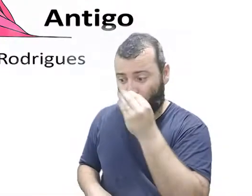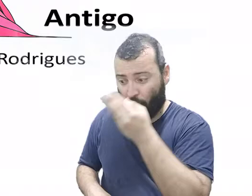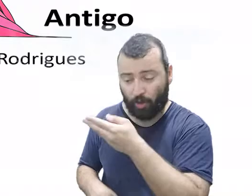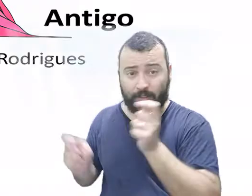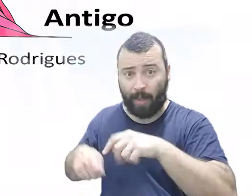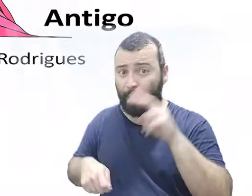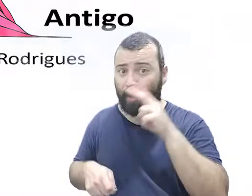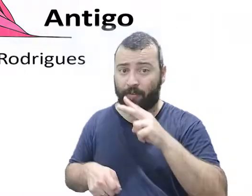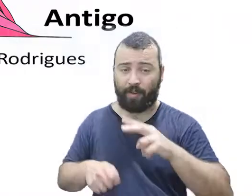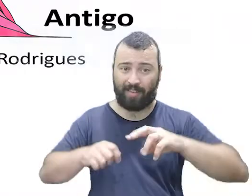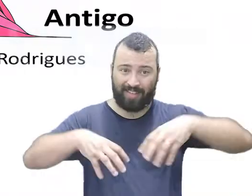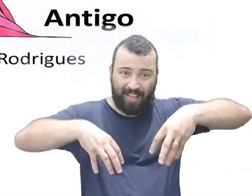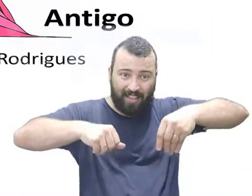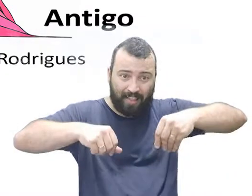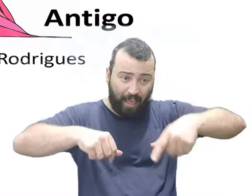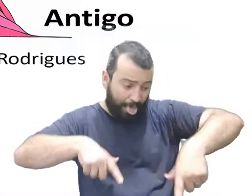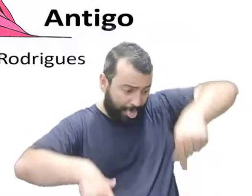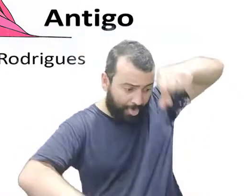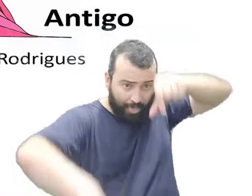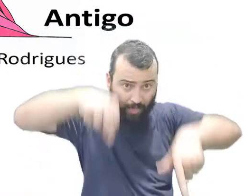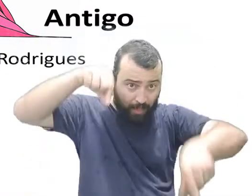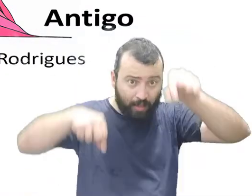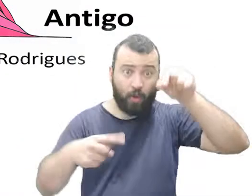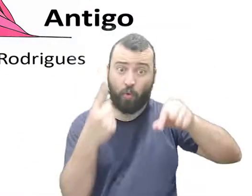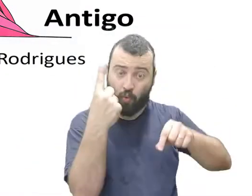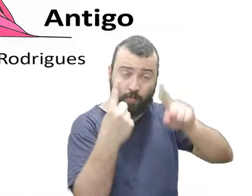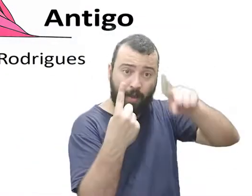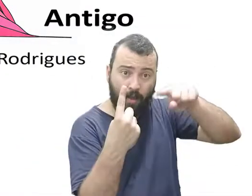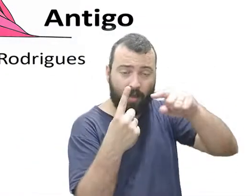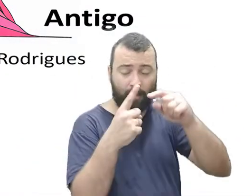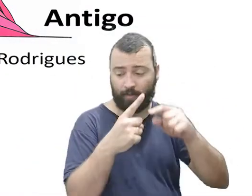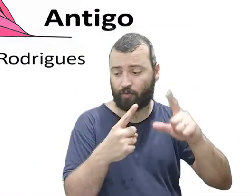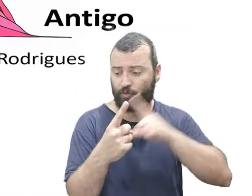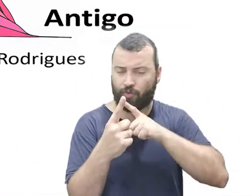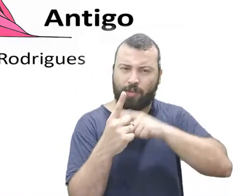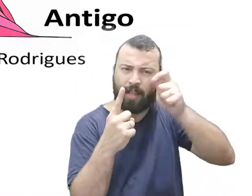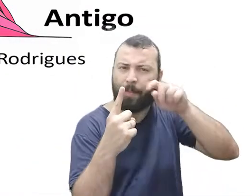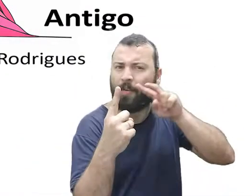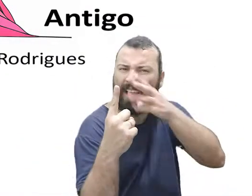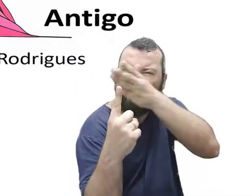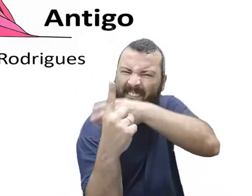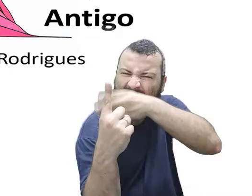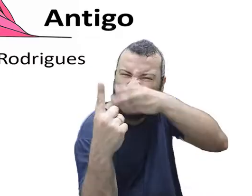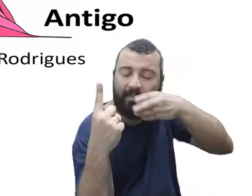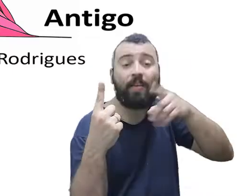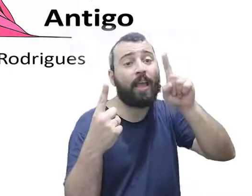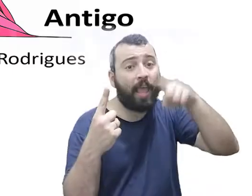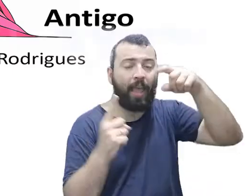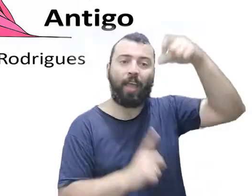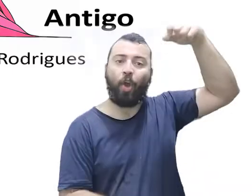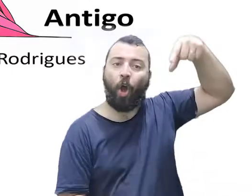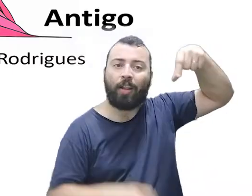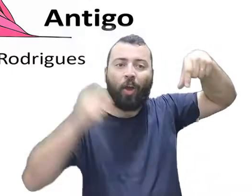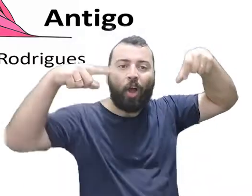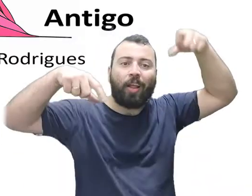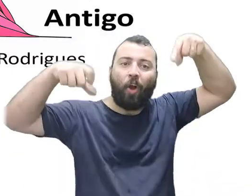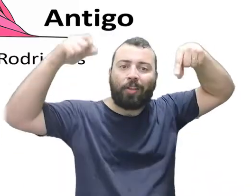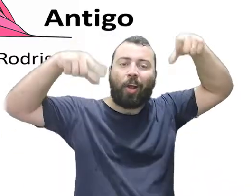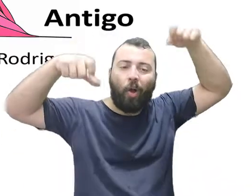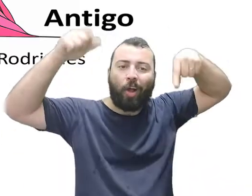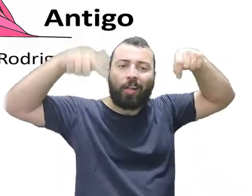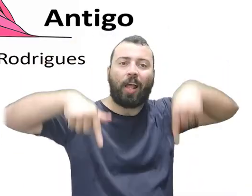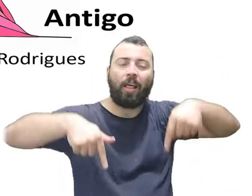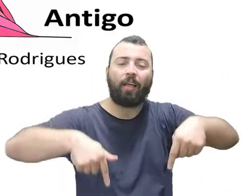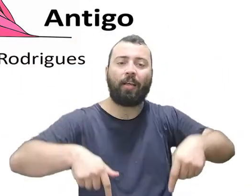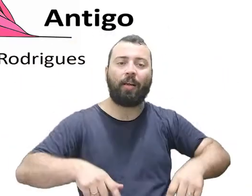ver algumas estalagmites e uma estalagmite aqui cortada onde tiver as camadinhas. Ela é formada pelo gotejamento da água do teto, que